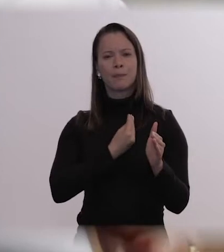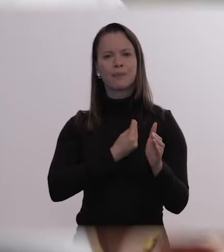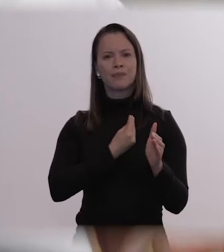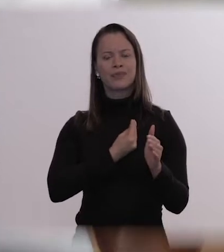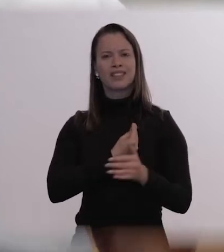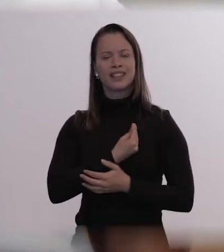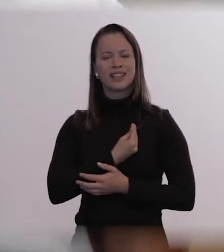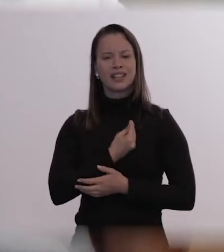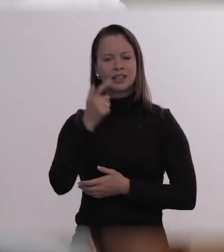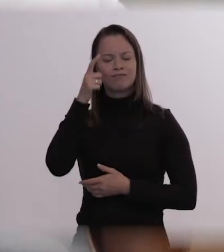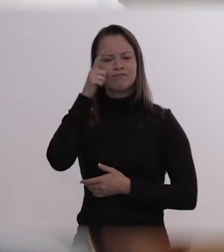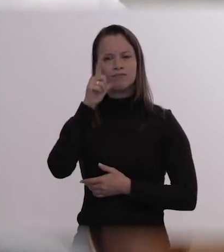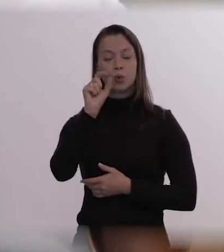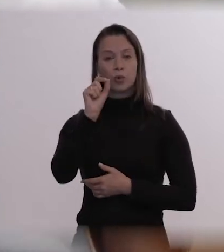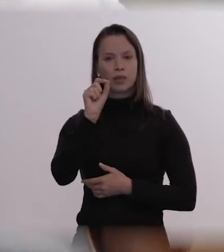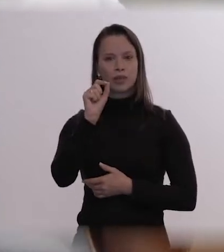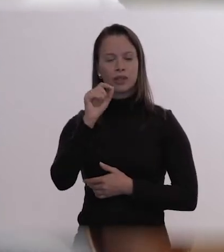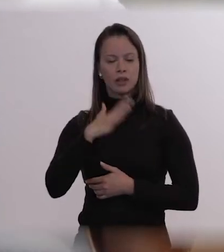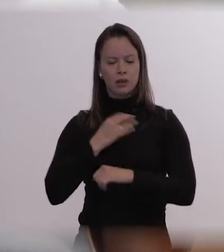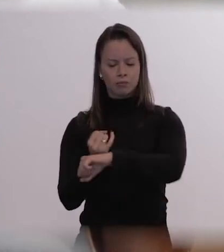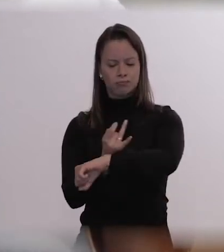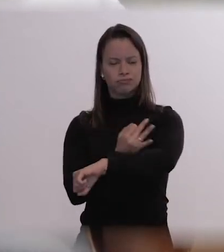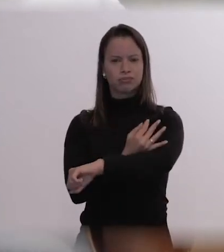mais ter domínio sobre a minha pessoa.